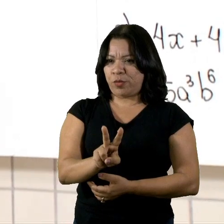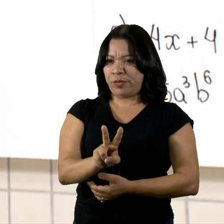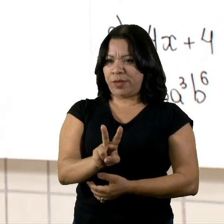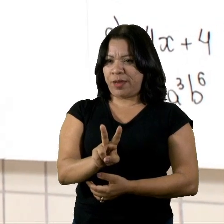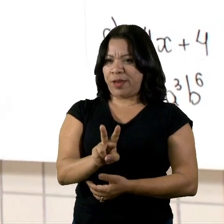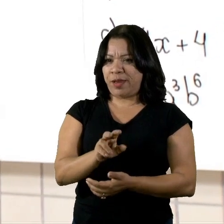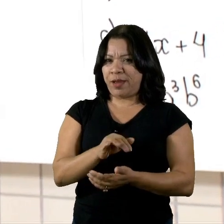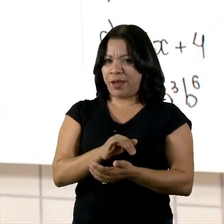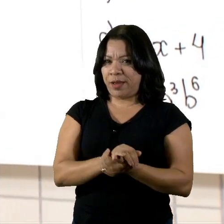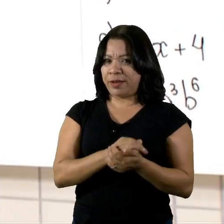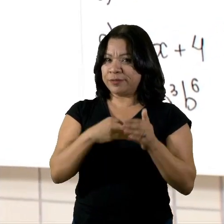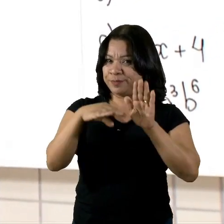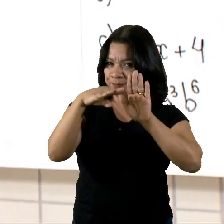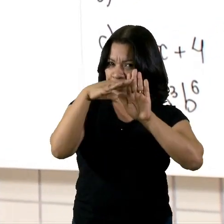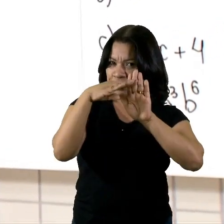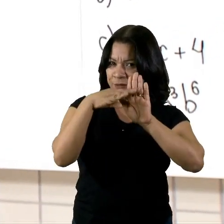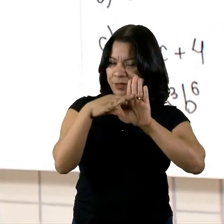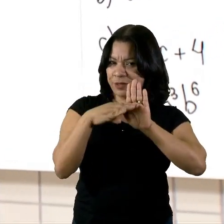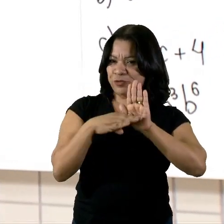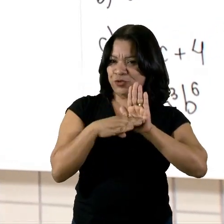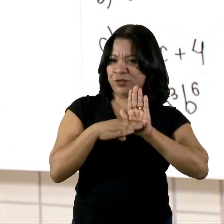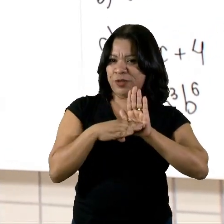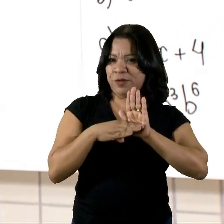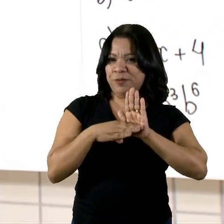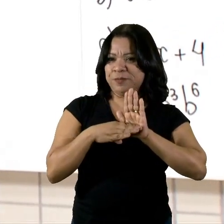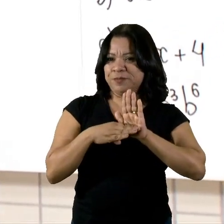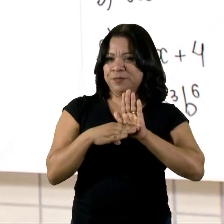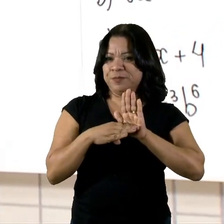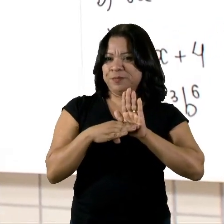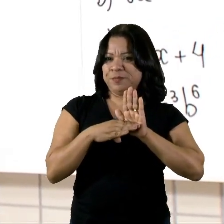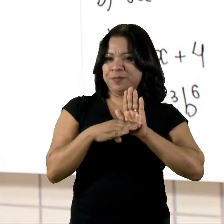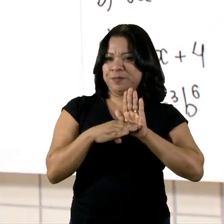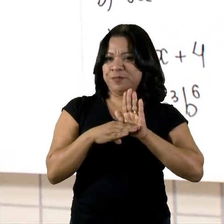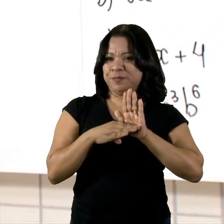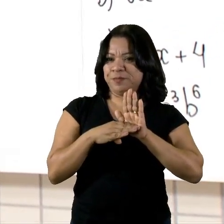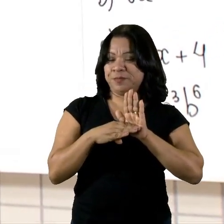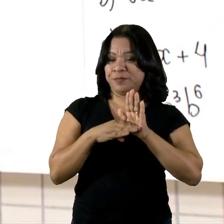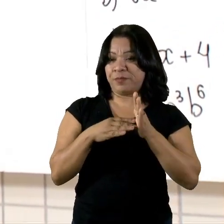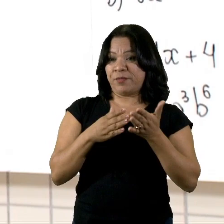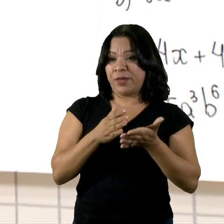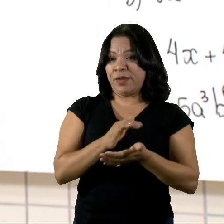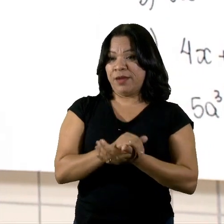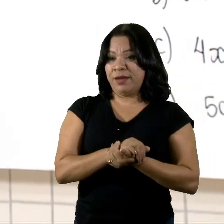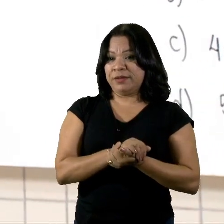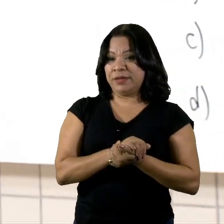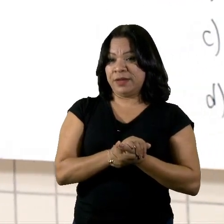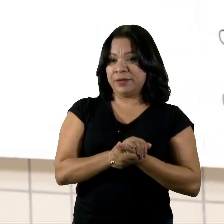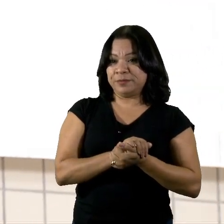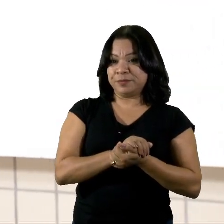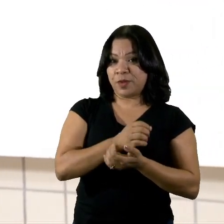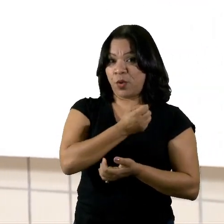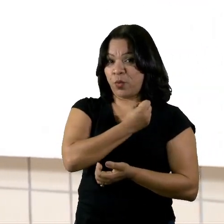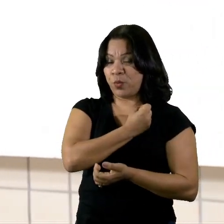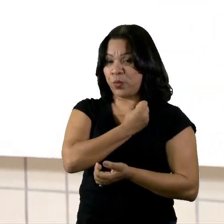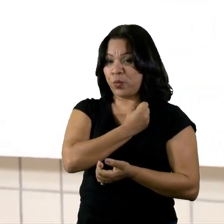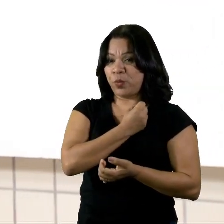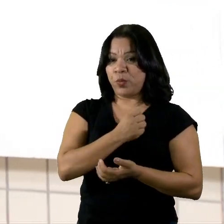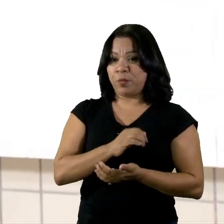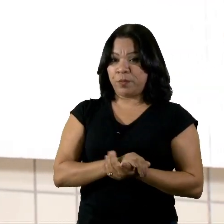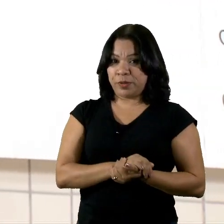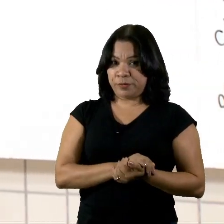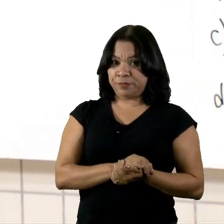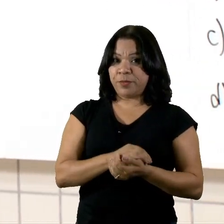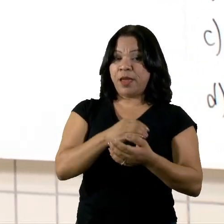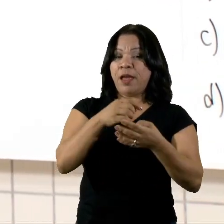nessa questão que está aparecendo aí na tela da televisão. É a questão de número 1. E aí tem 4